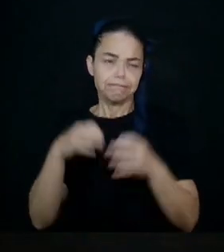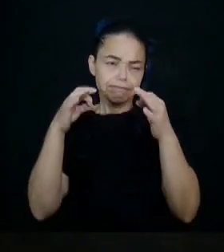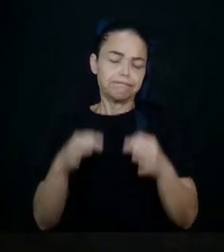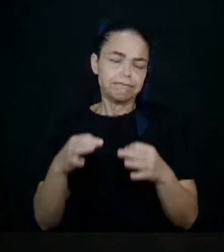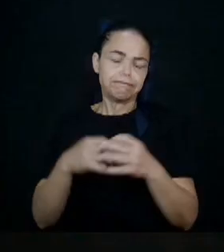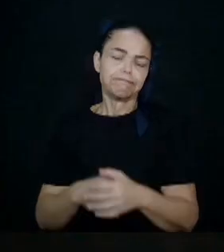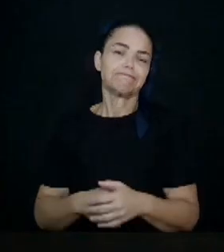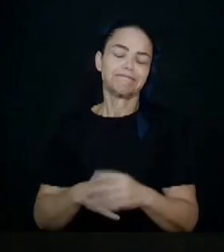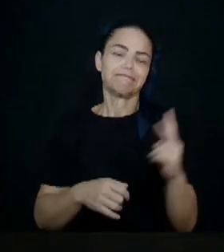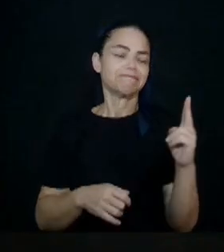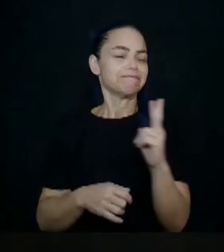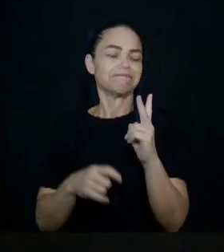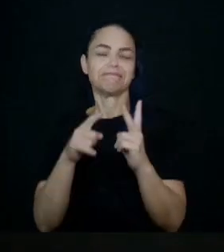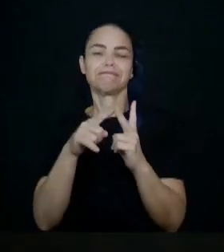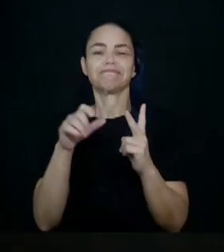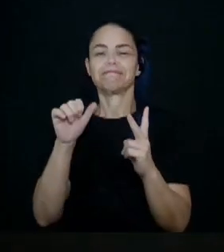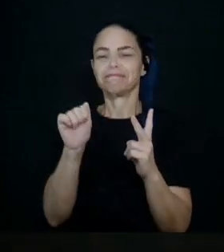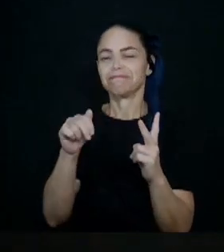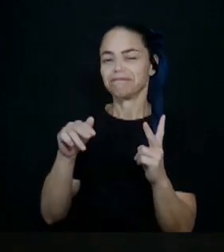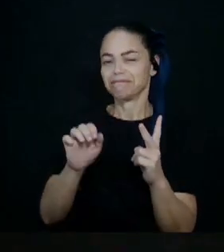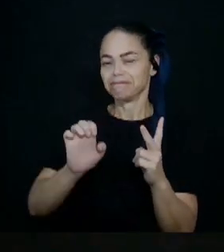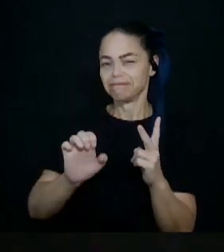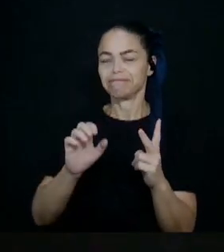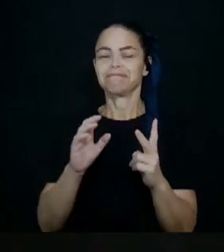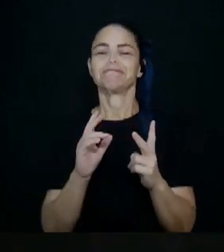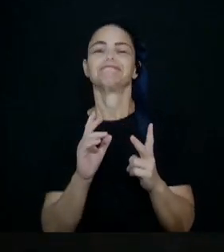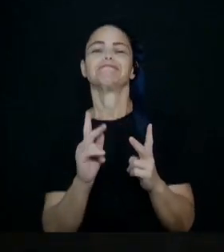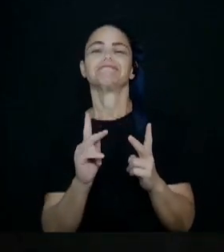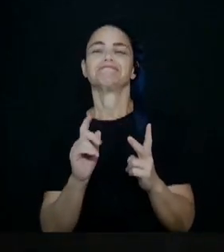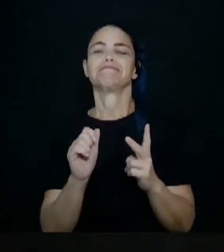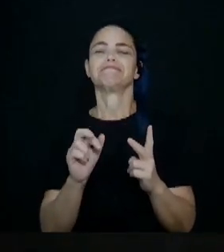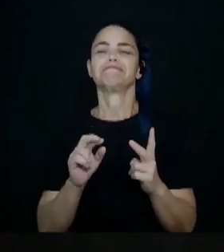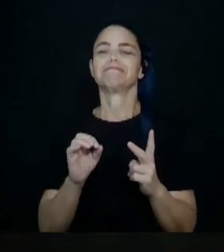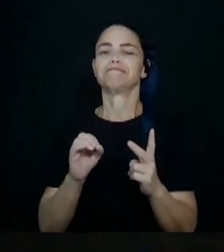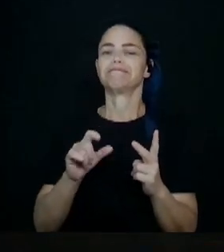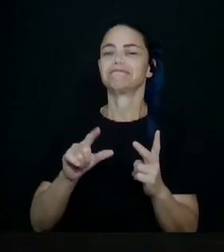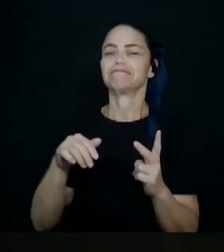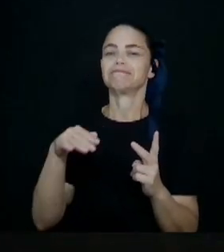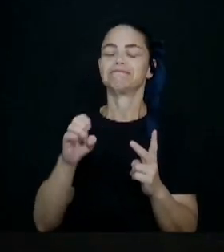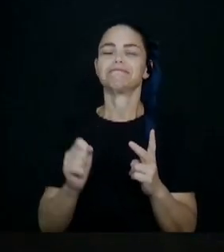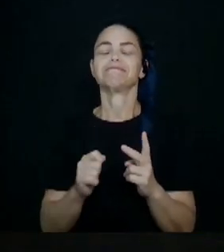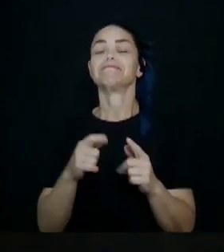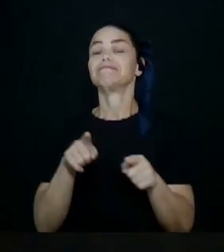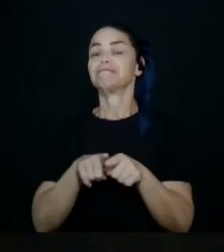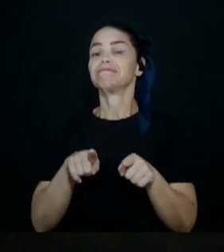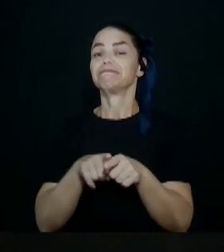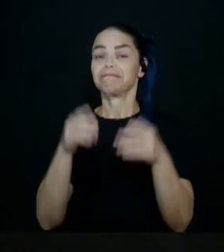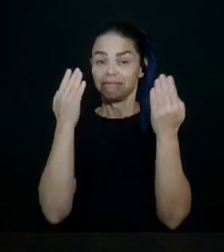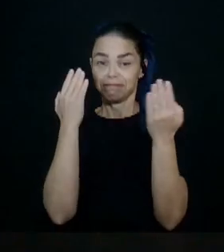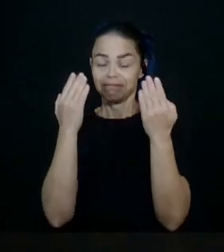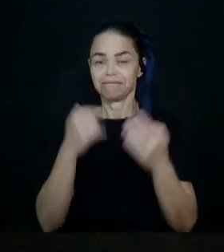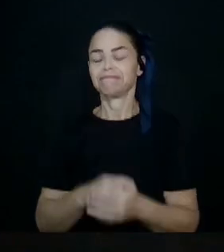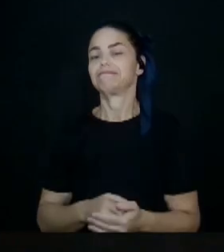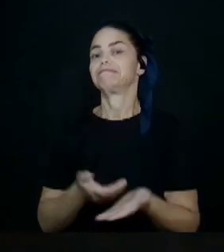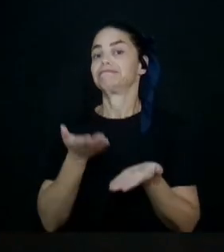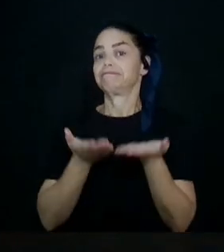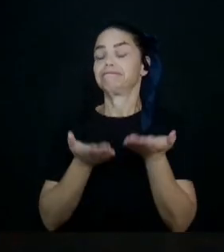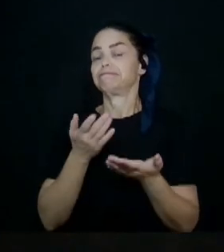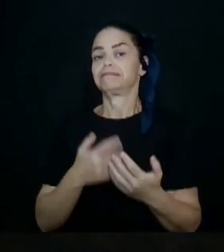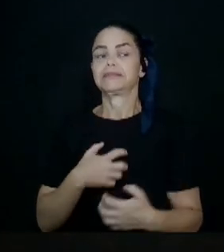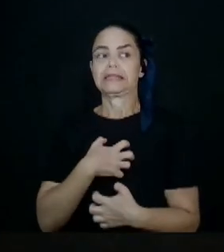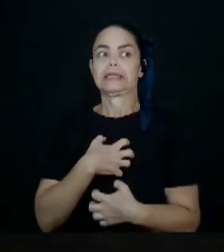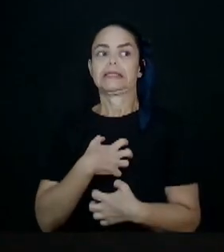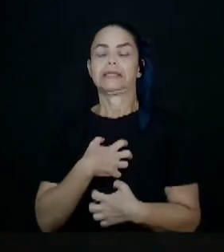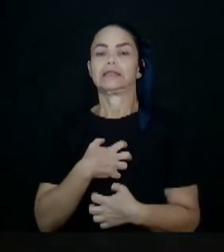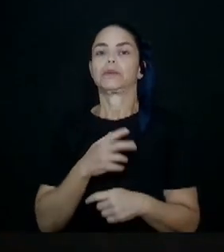de hoje, Anne Caroline, também psicóloga, vai nos ajudar a entender e, de repente, equilibrar as nossas emoções no trânsito.